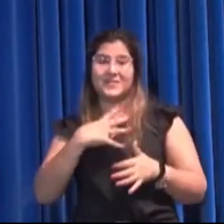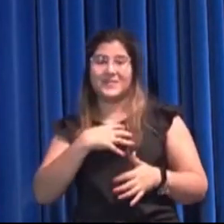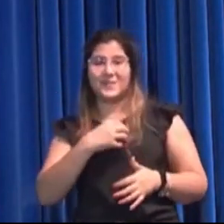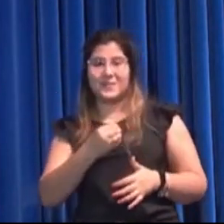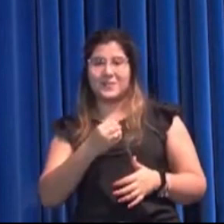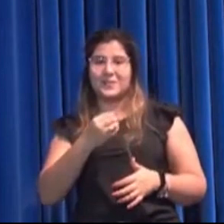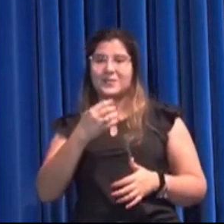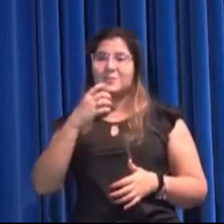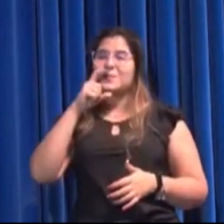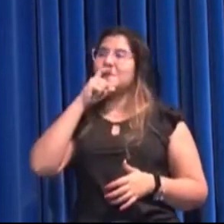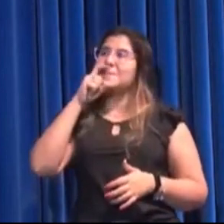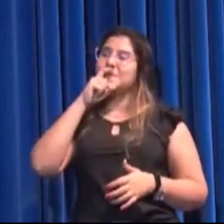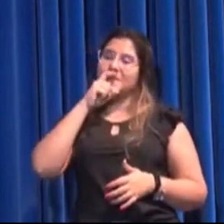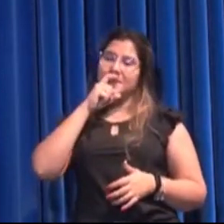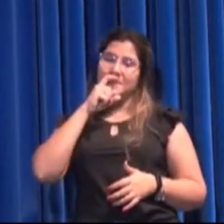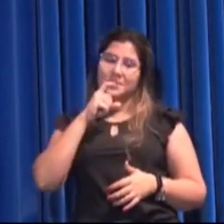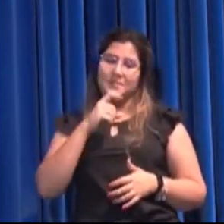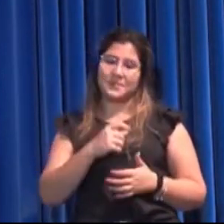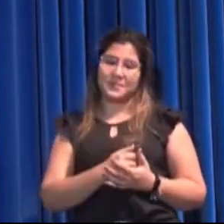e de pai.